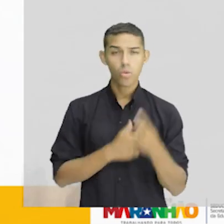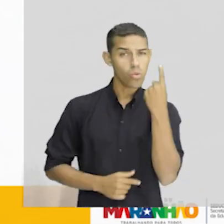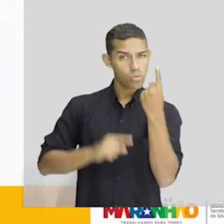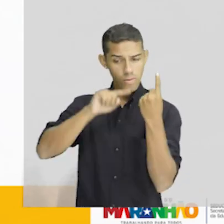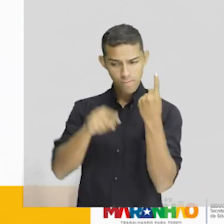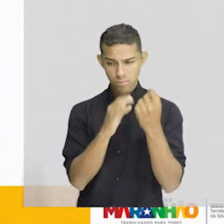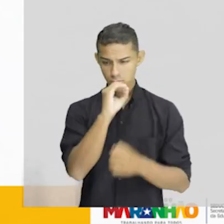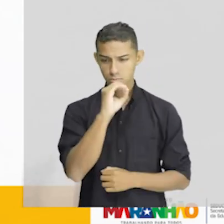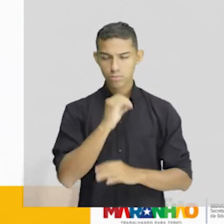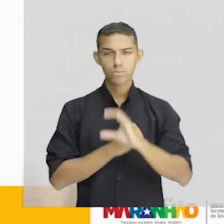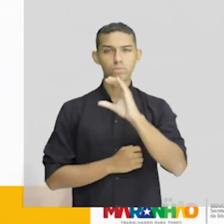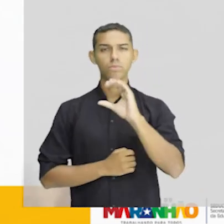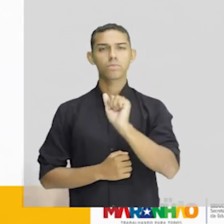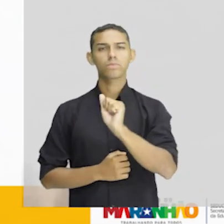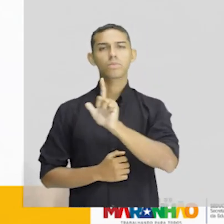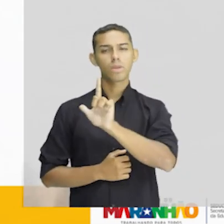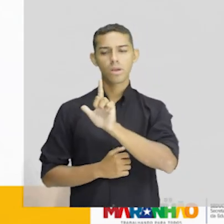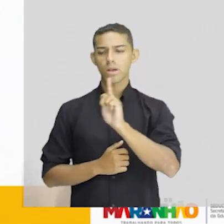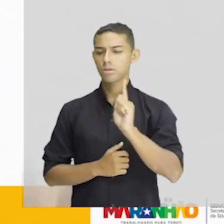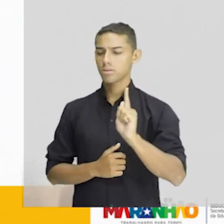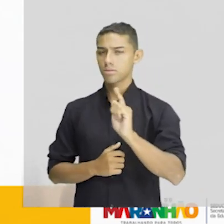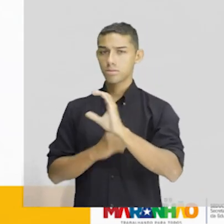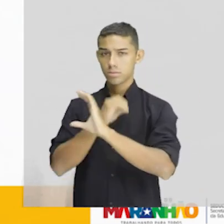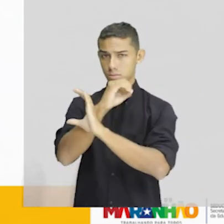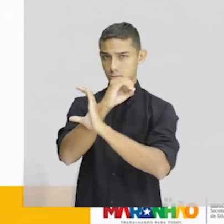celsius bom